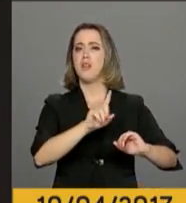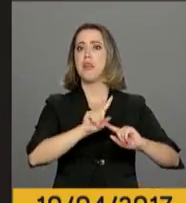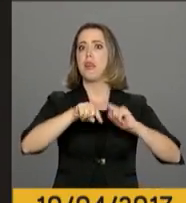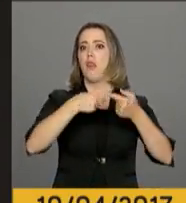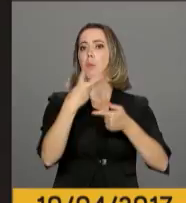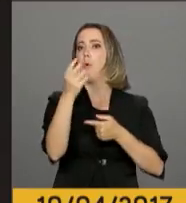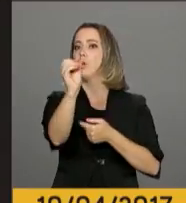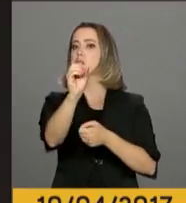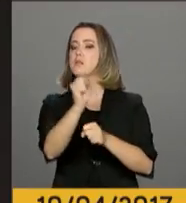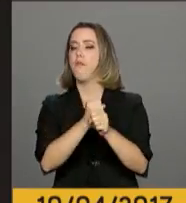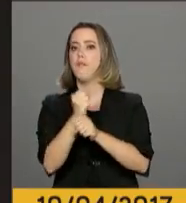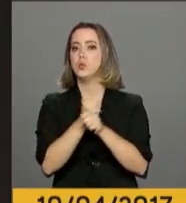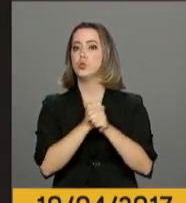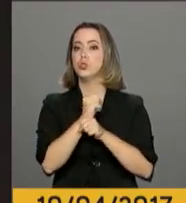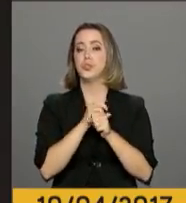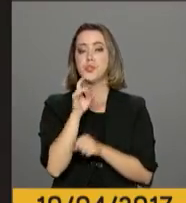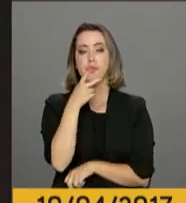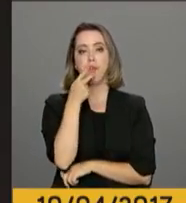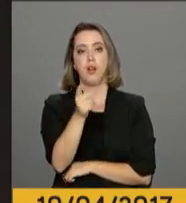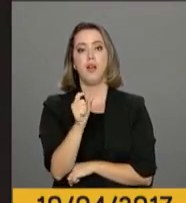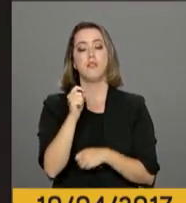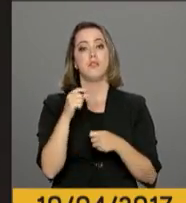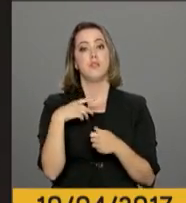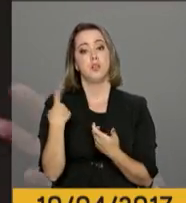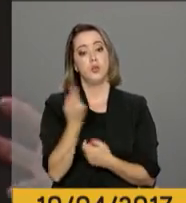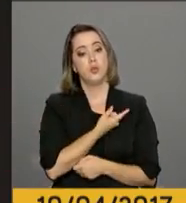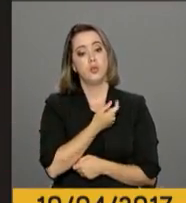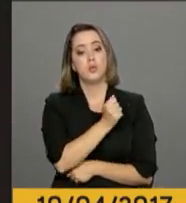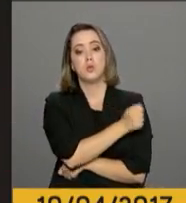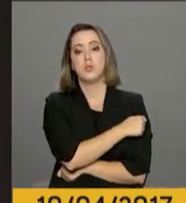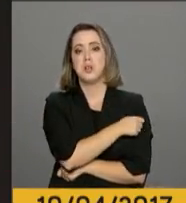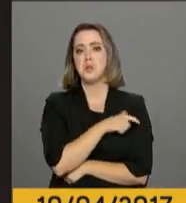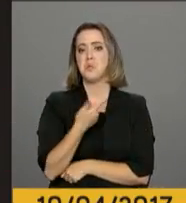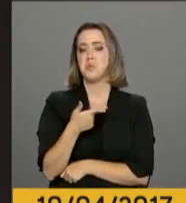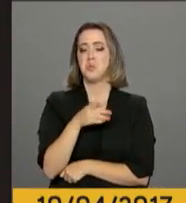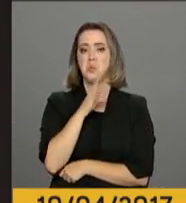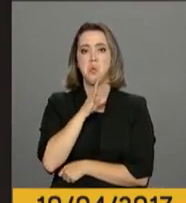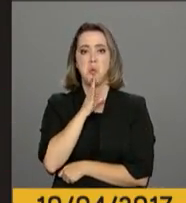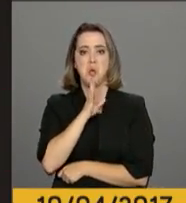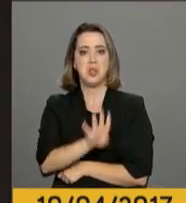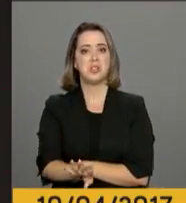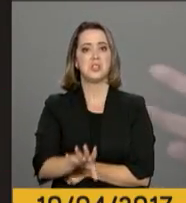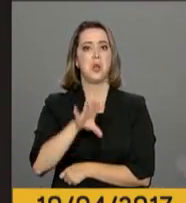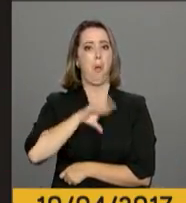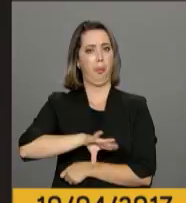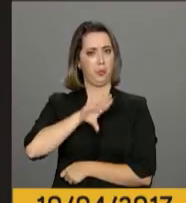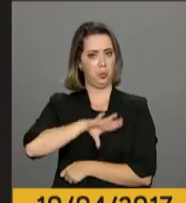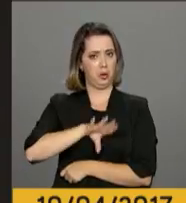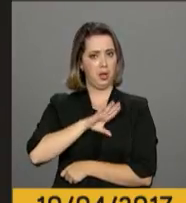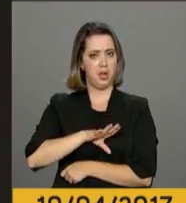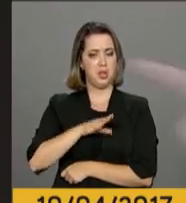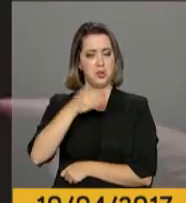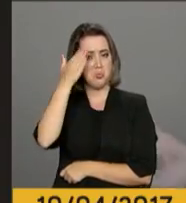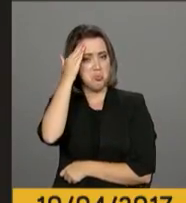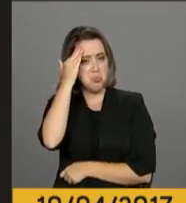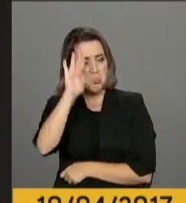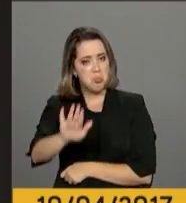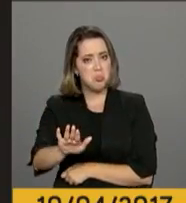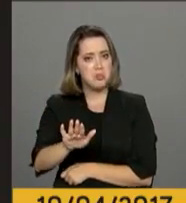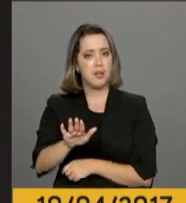anos e a única coisa que se dizia é que os nossos alunos não sabiam falar português, não sabiam multiplicar, não sabiam dividir. E